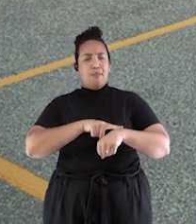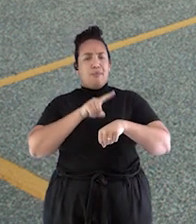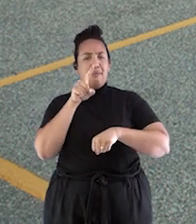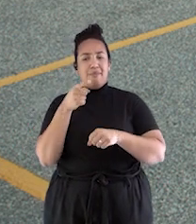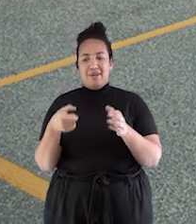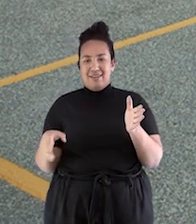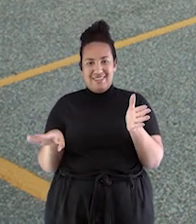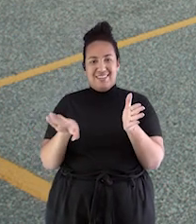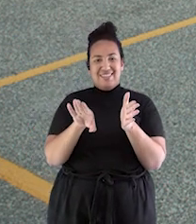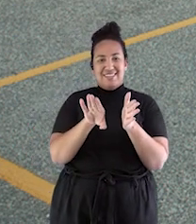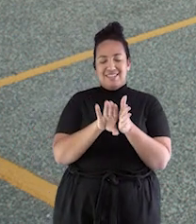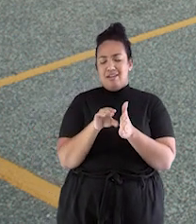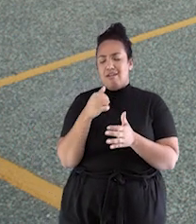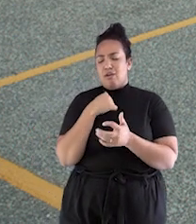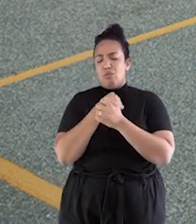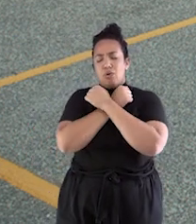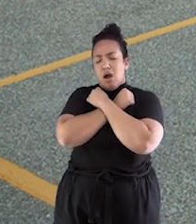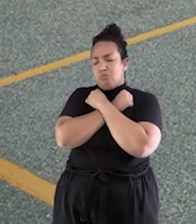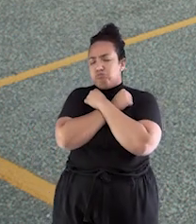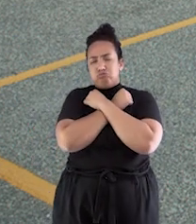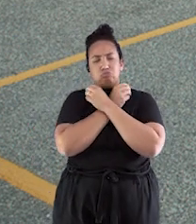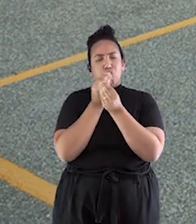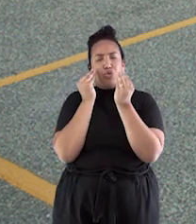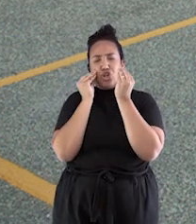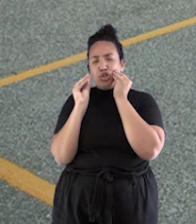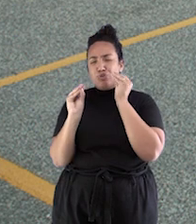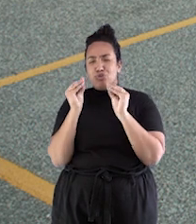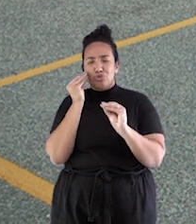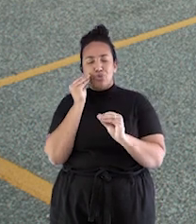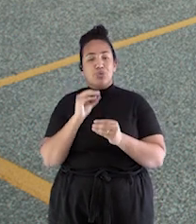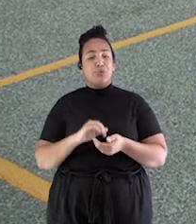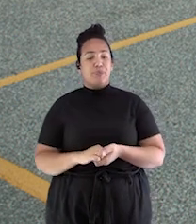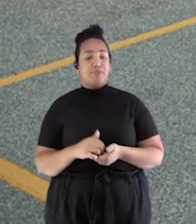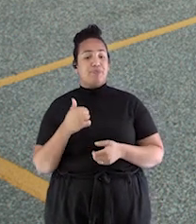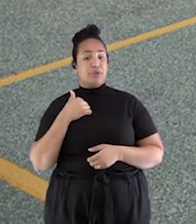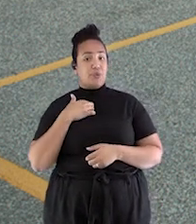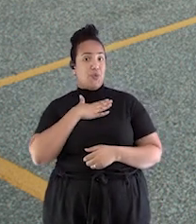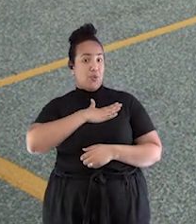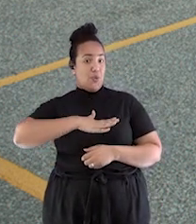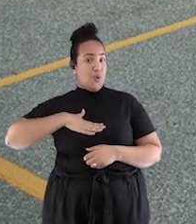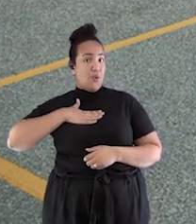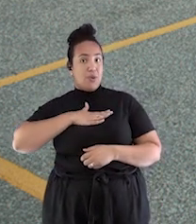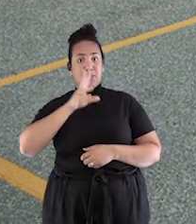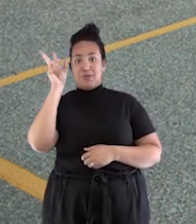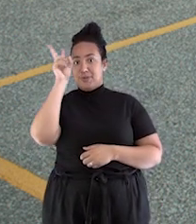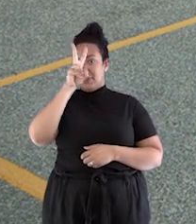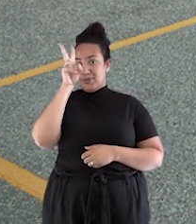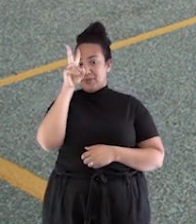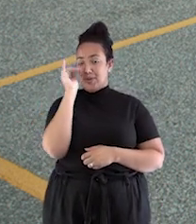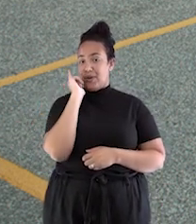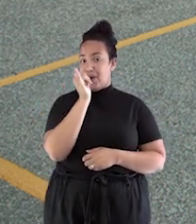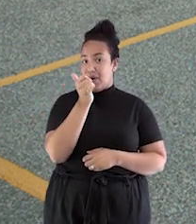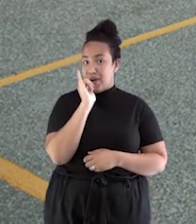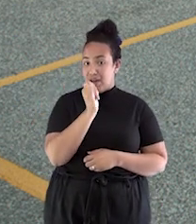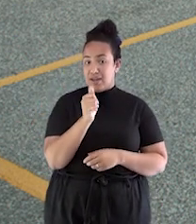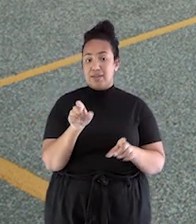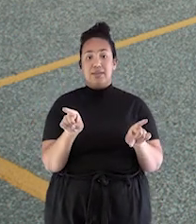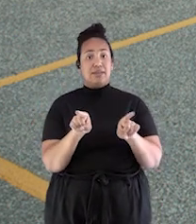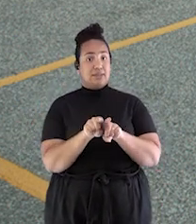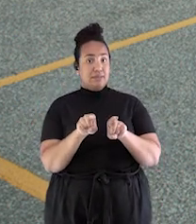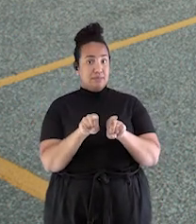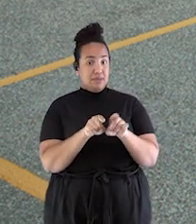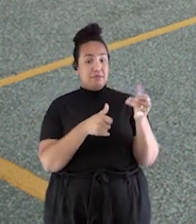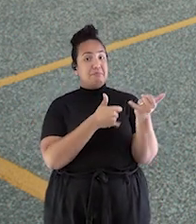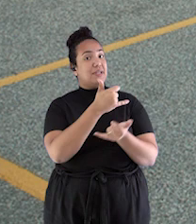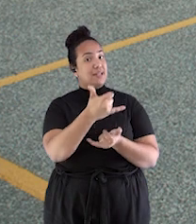eu abraço, eu beijo os meus pequenos gigantes. Gosto de contar histórias para eles, gosto muito de brincar